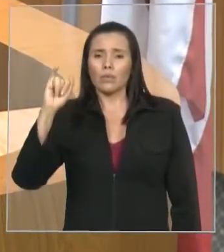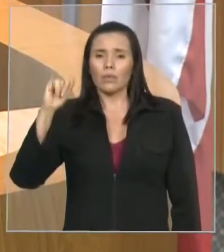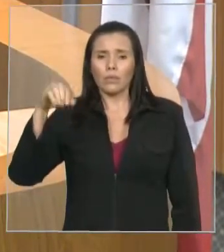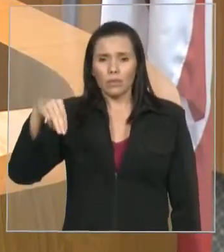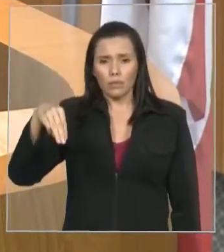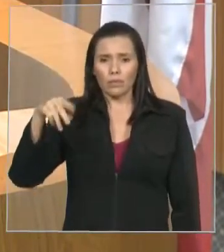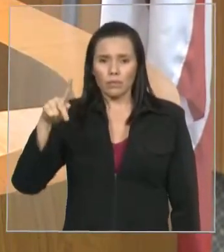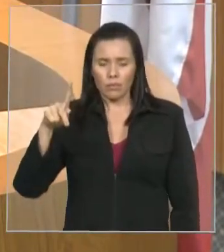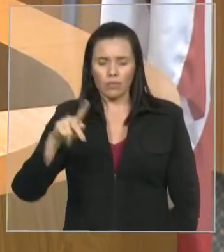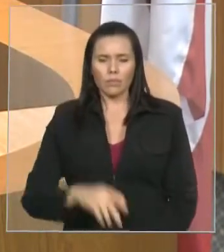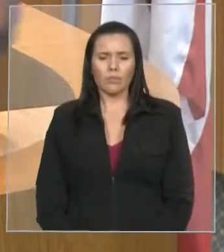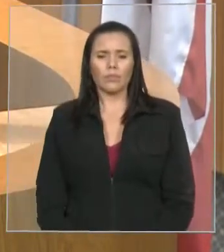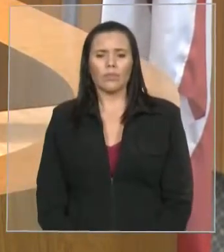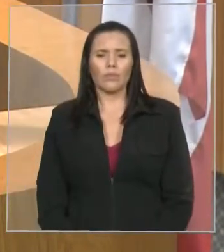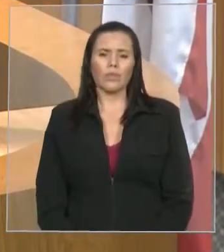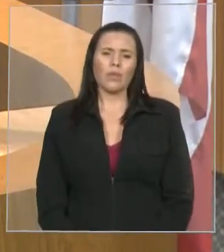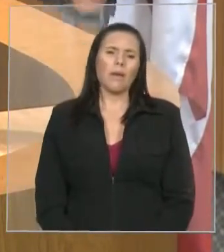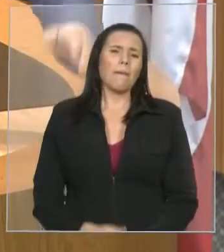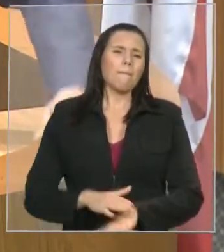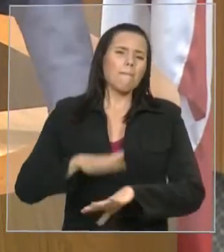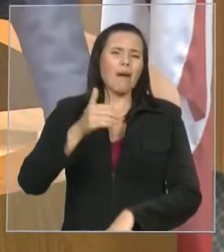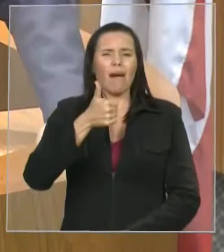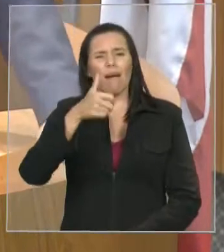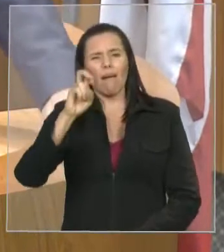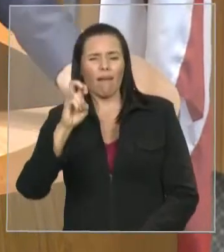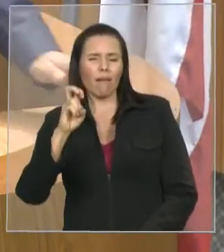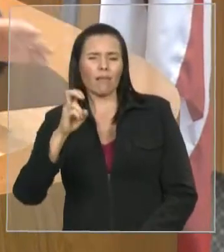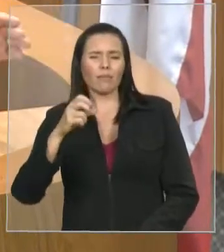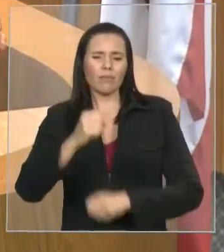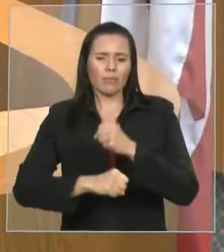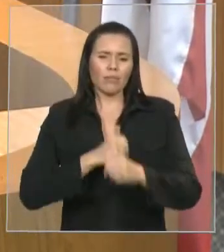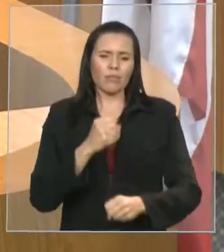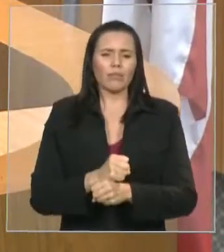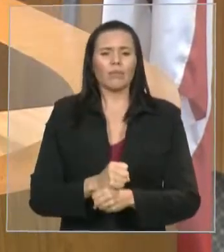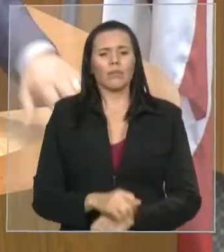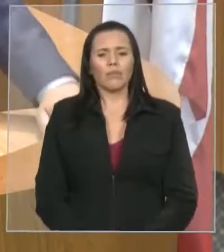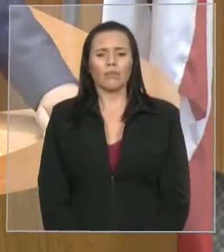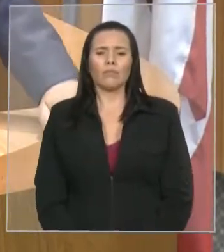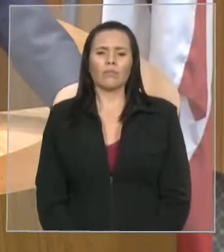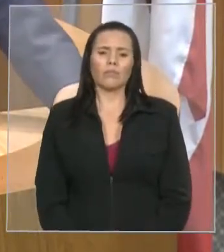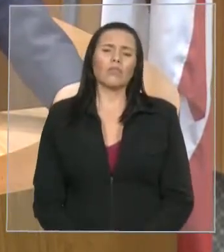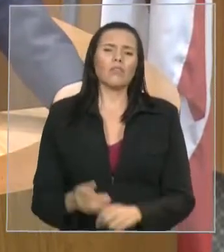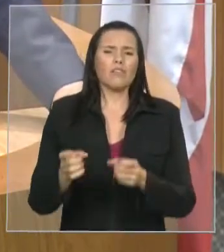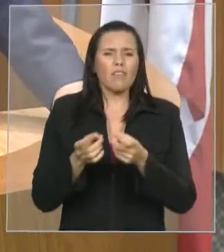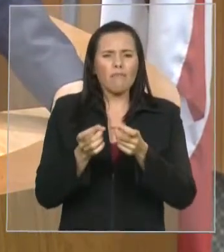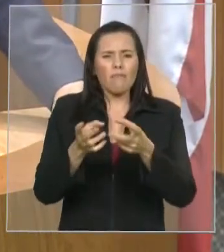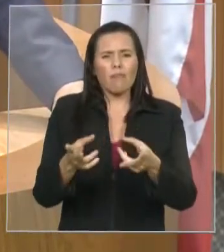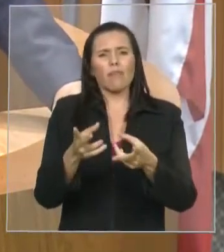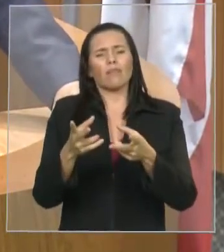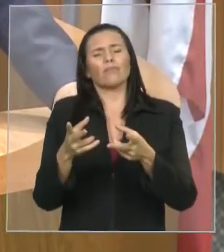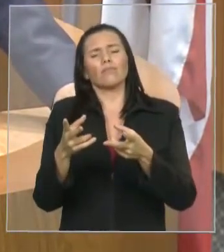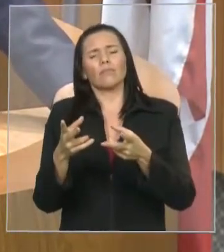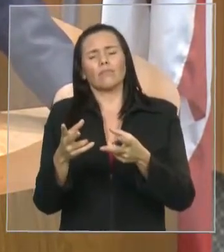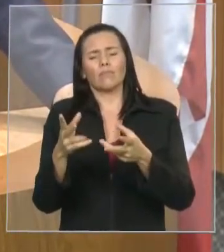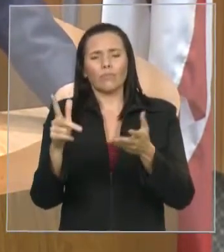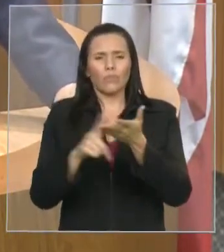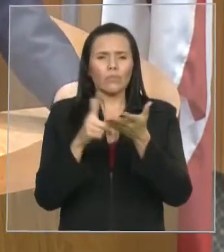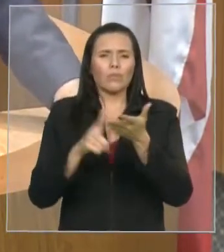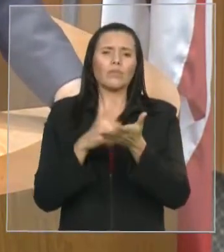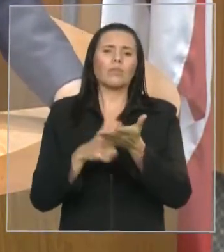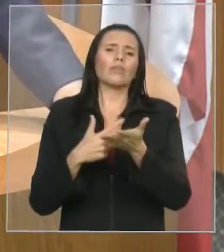o país, eventos que estão hoje em calendário, é nível de Brasil, com todo um destaque, promovendo cada vez